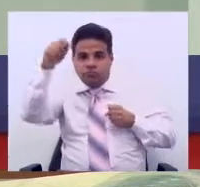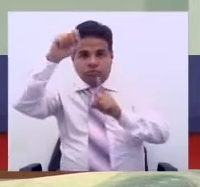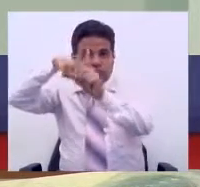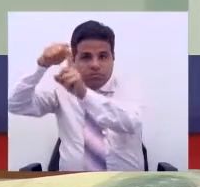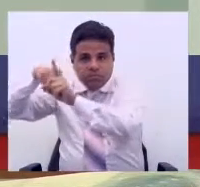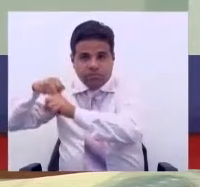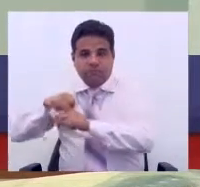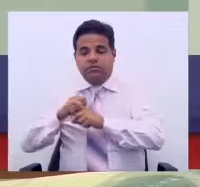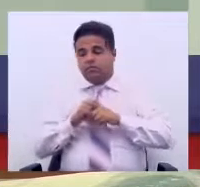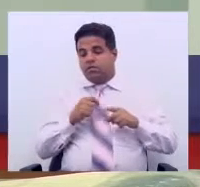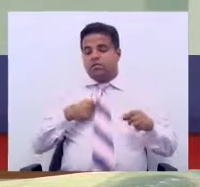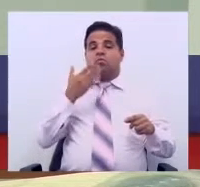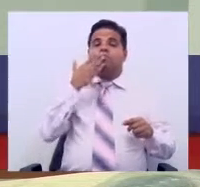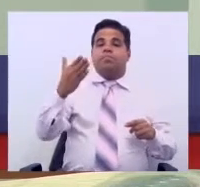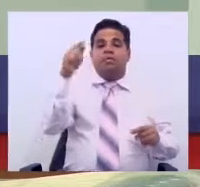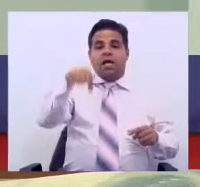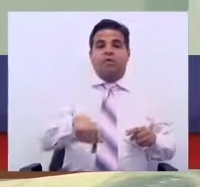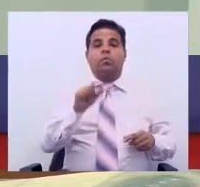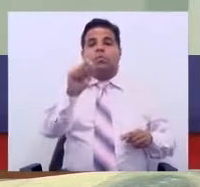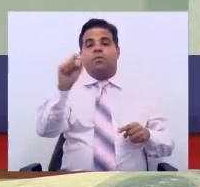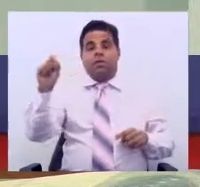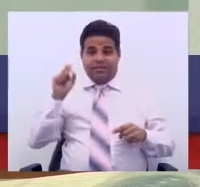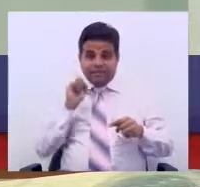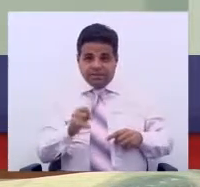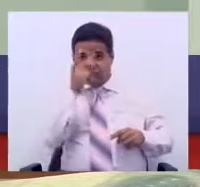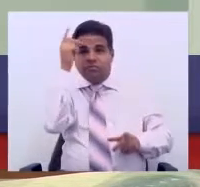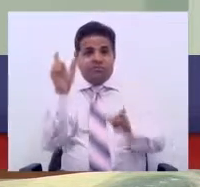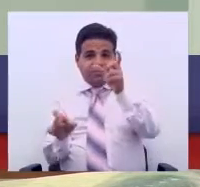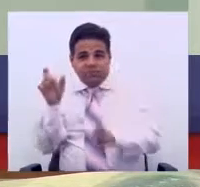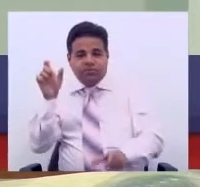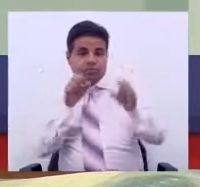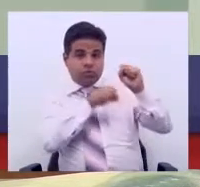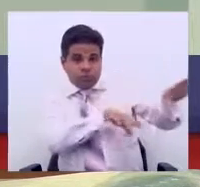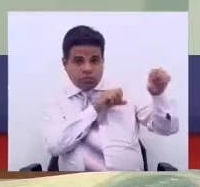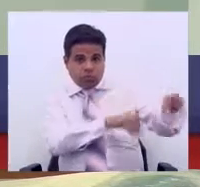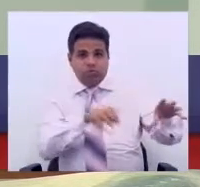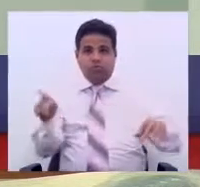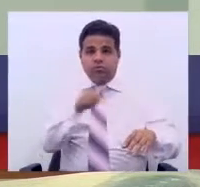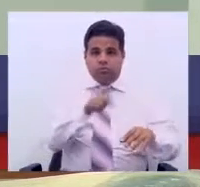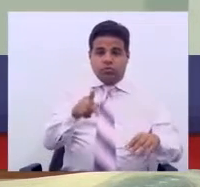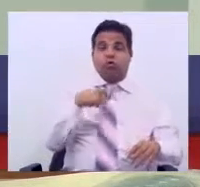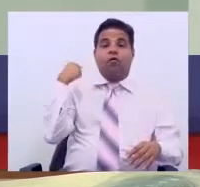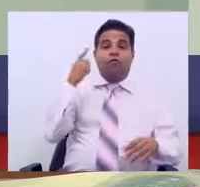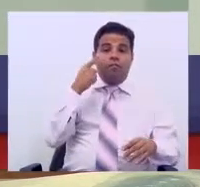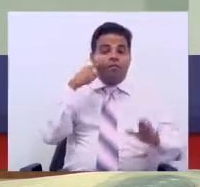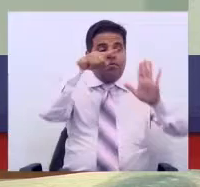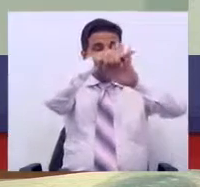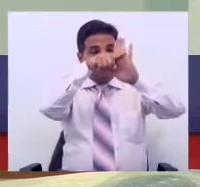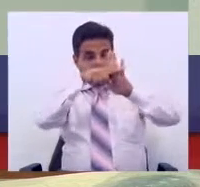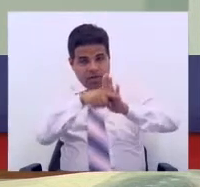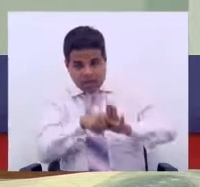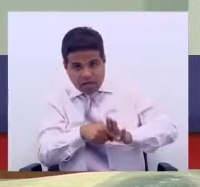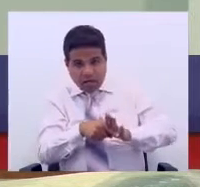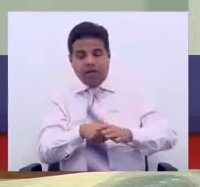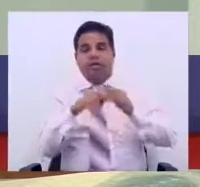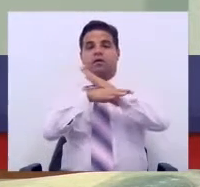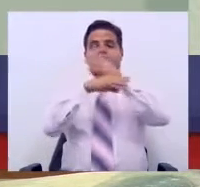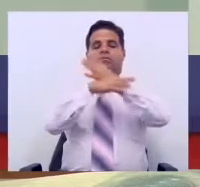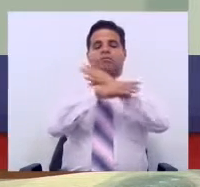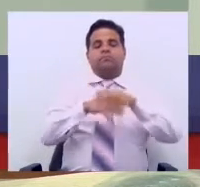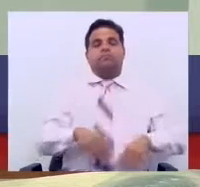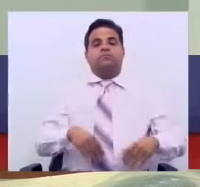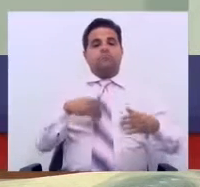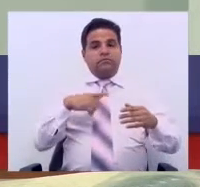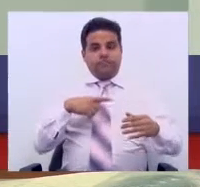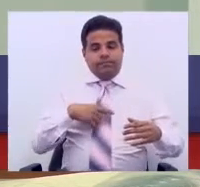meses. Então o que eu pediria aqui? Se para os educadores, para os professores, nós vamos verificar a situação do município, penso